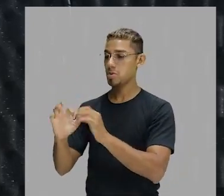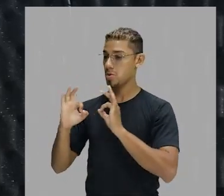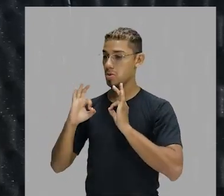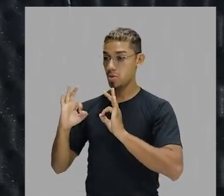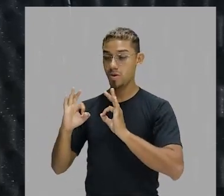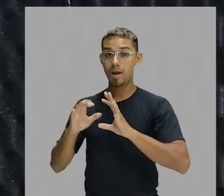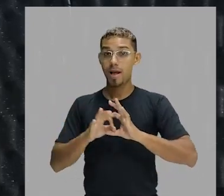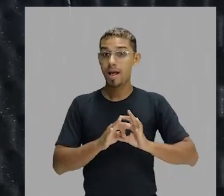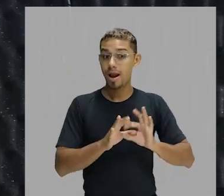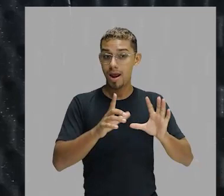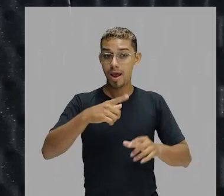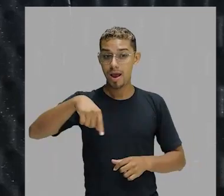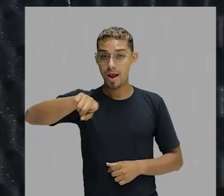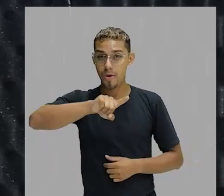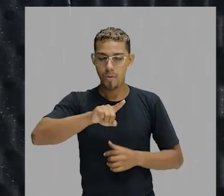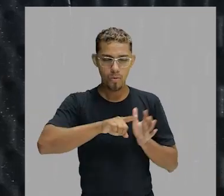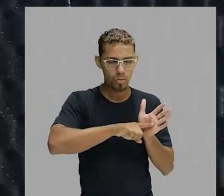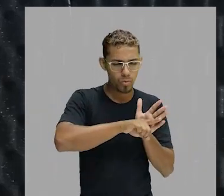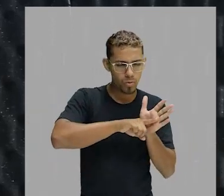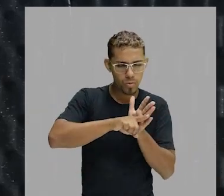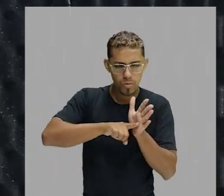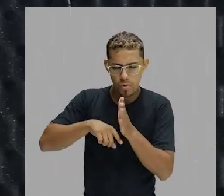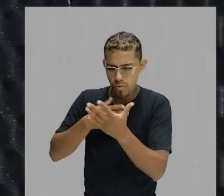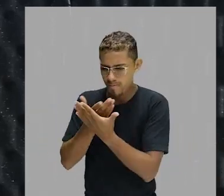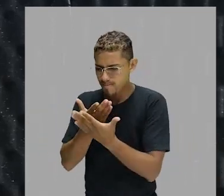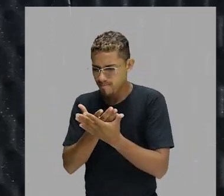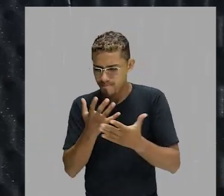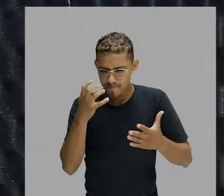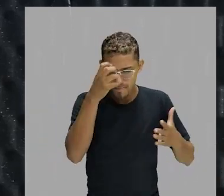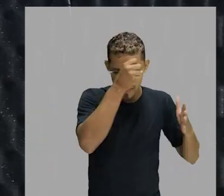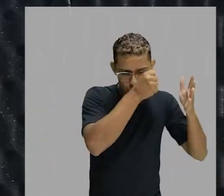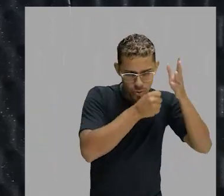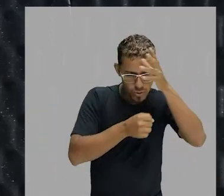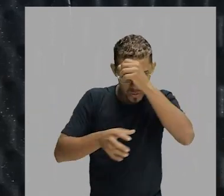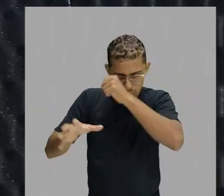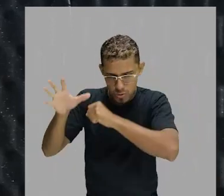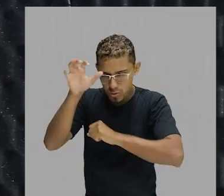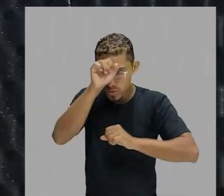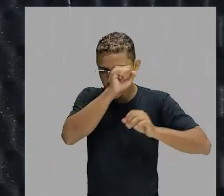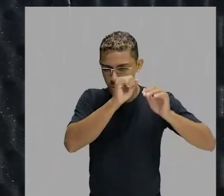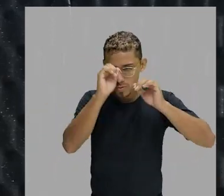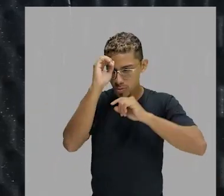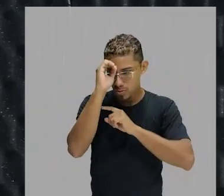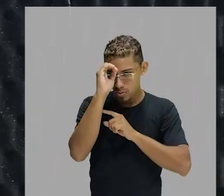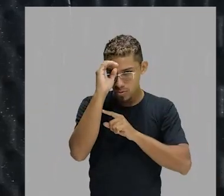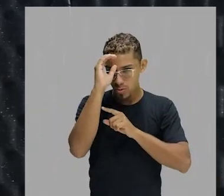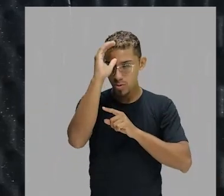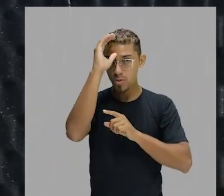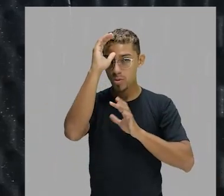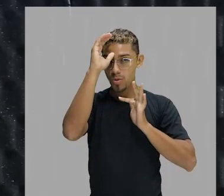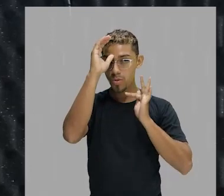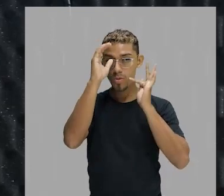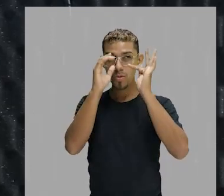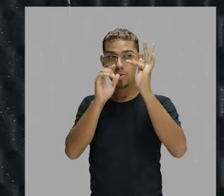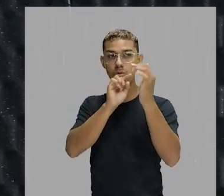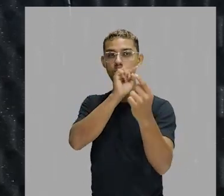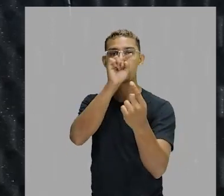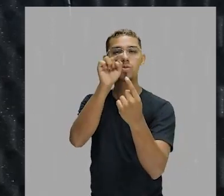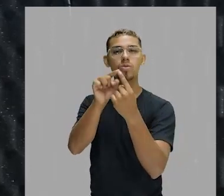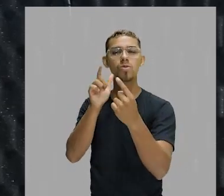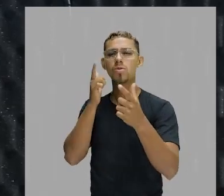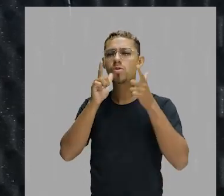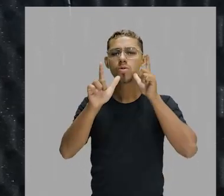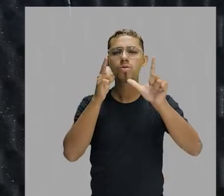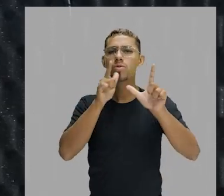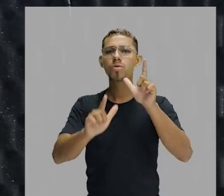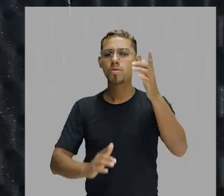disposição para que tu alcance teu objetivo, para que tu busque o teu projeto de vida, porque lembra, o teu sucesso é o